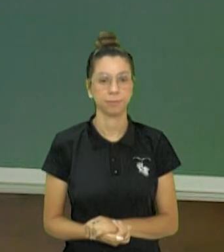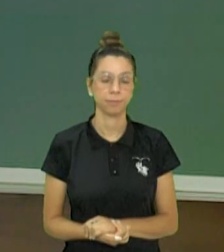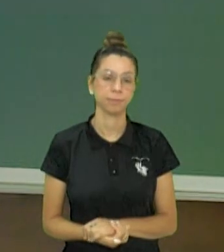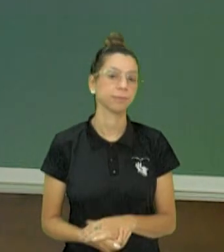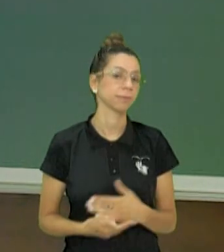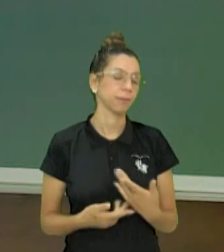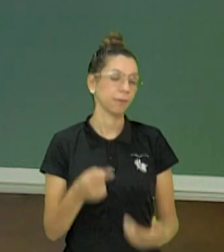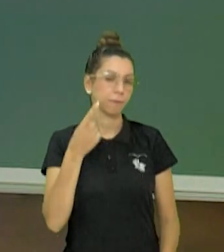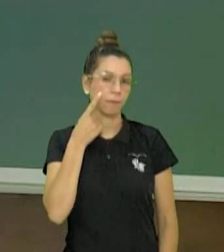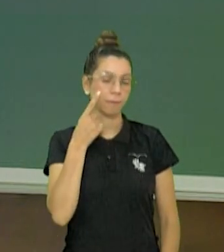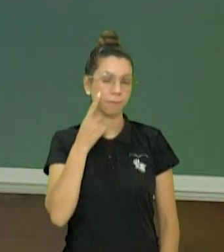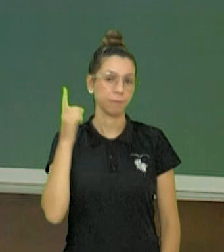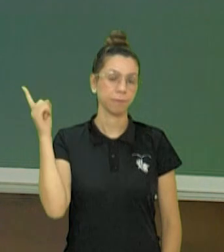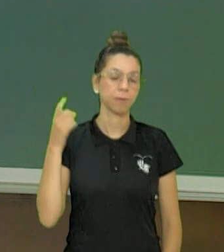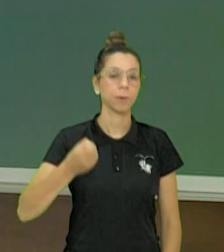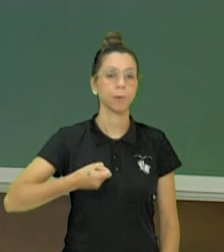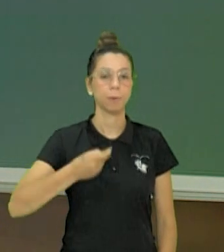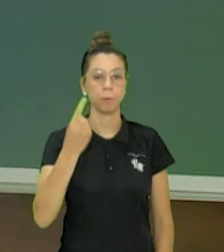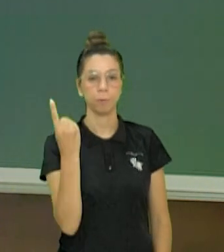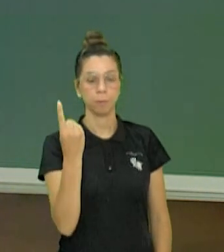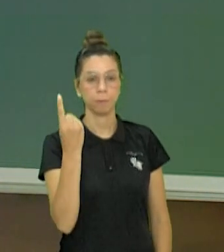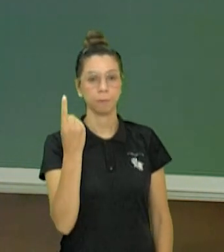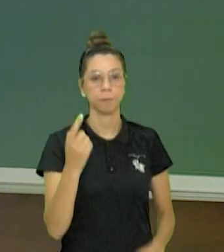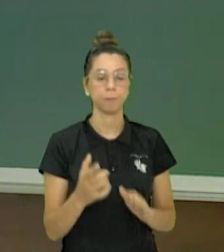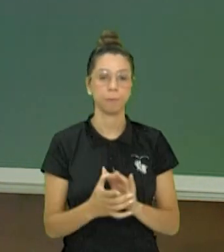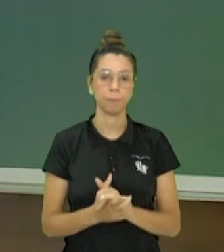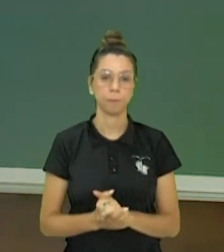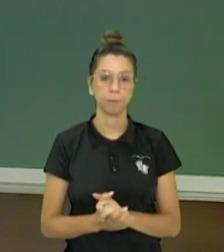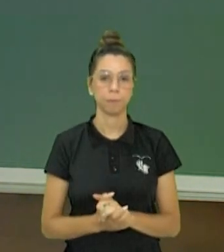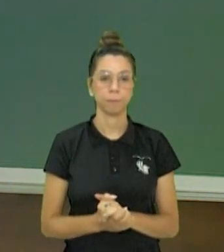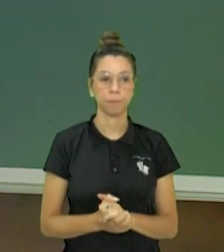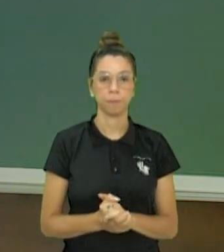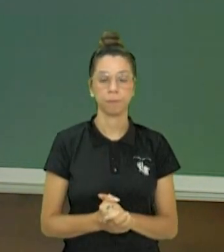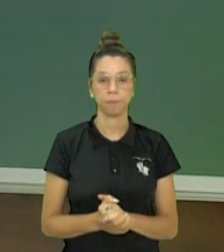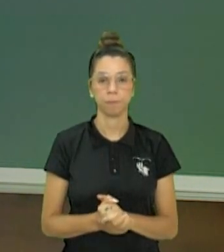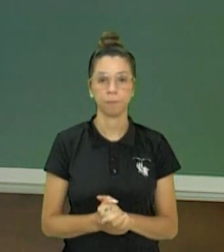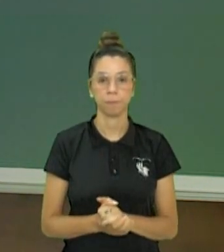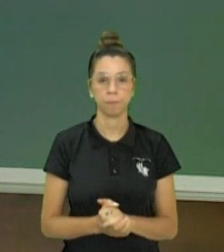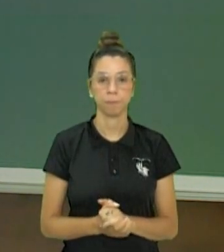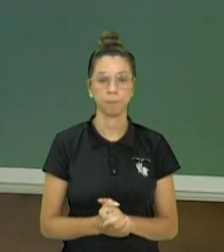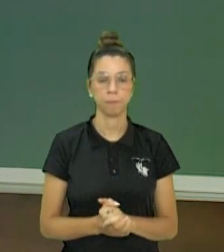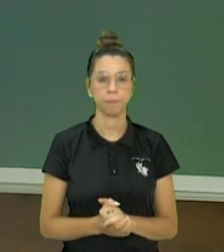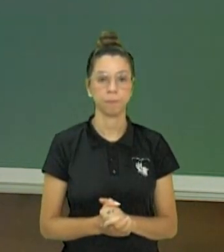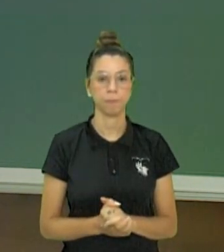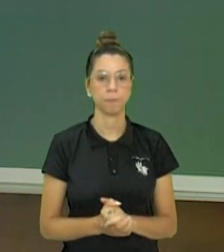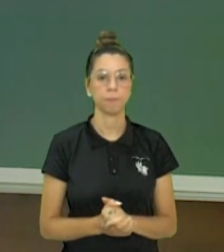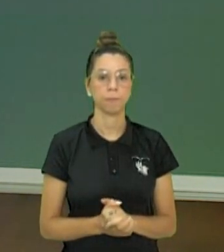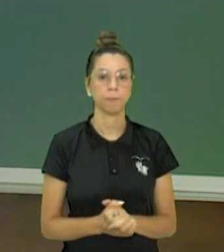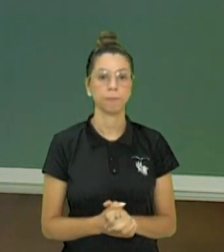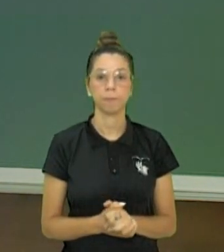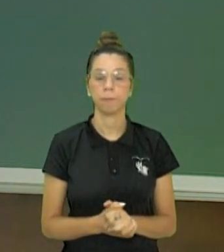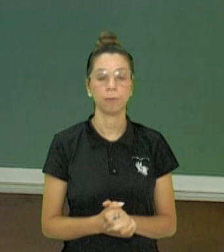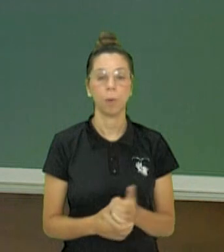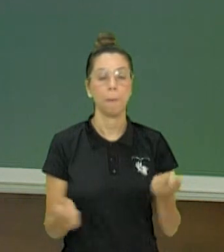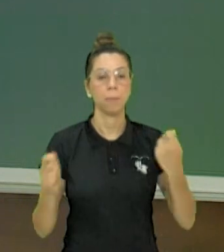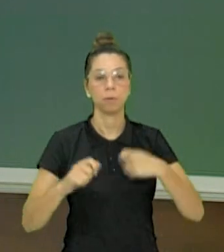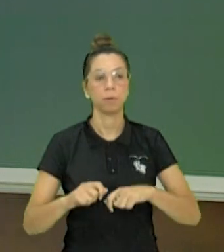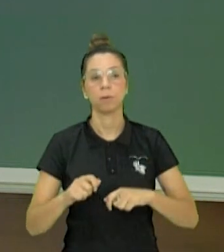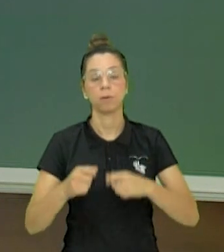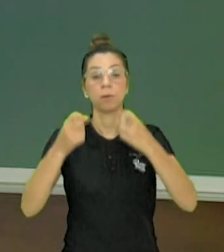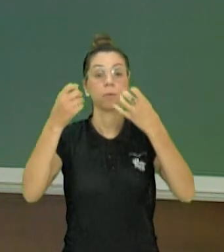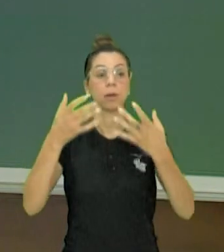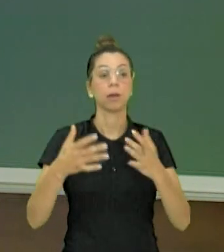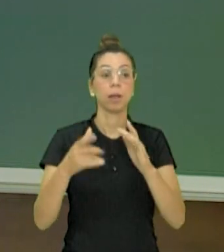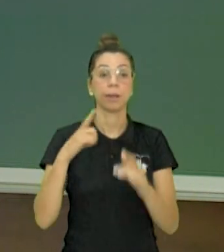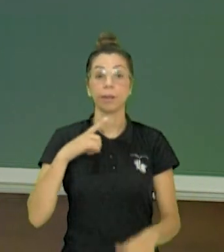Vamos ver aqui, pessoal. Número 1. People in small towns are creative as. Não precisa falar mais nada. Tem